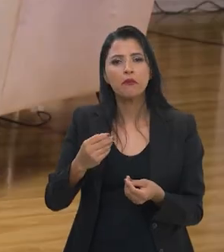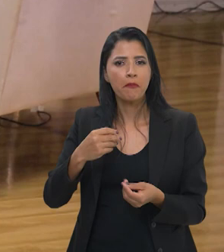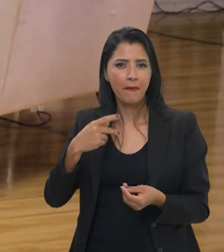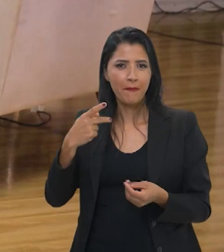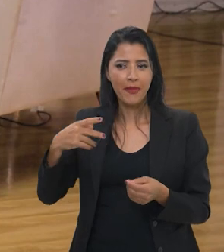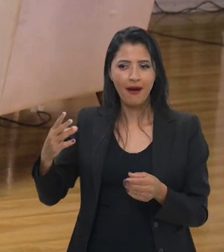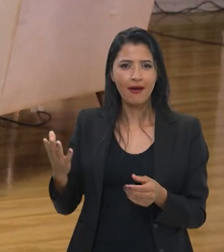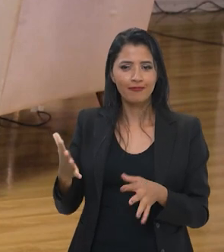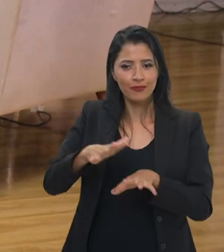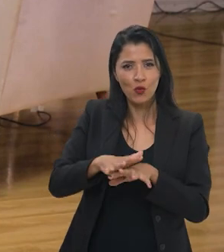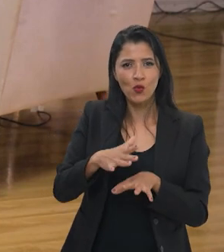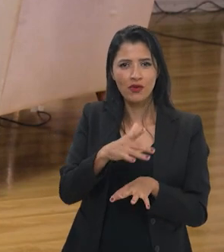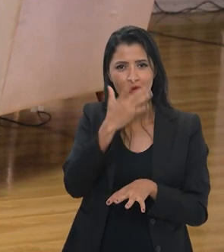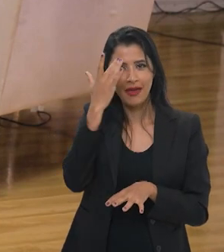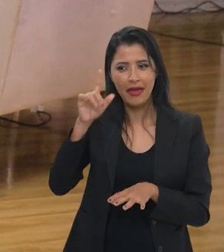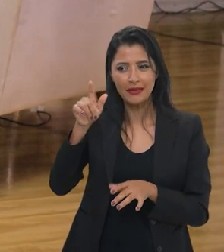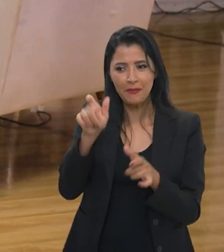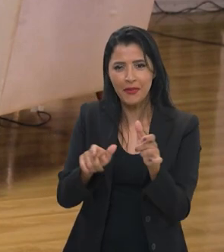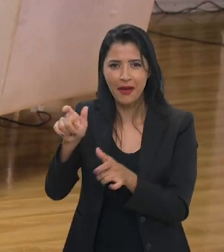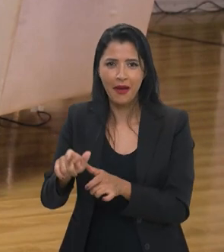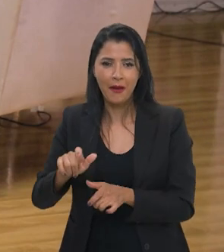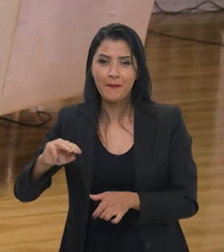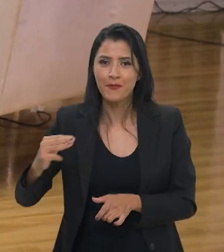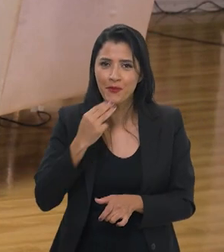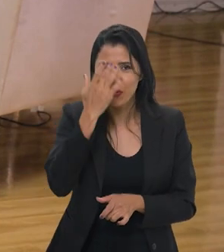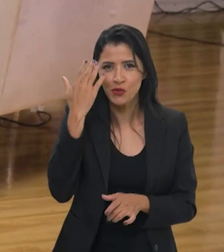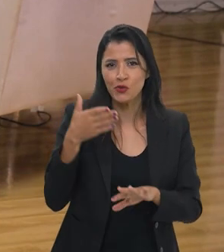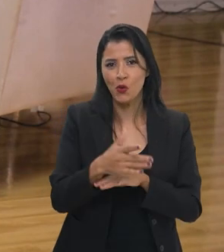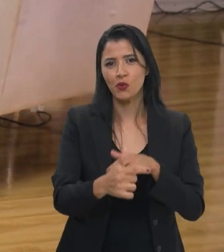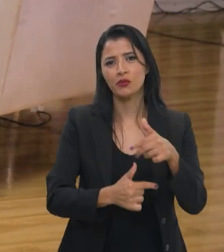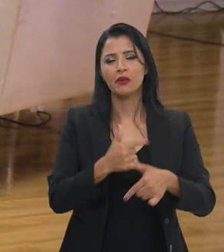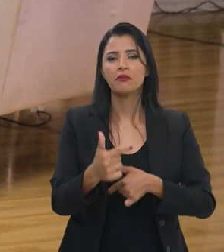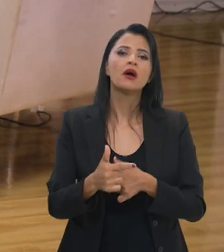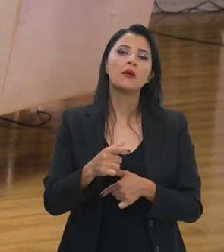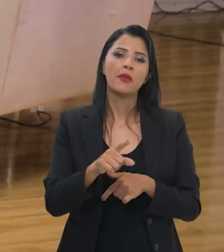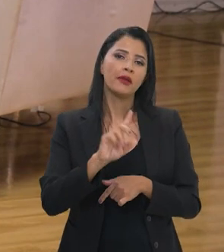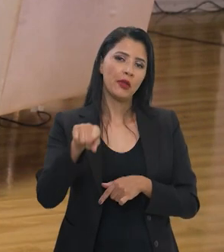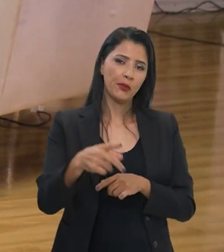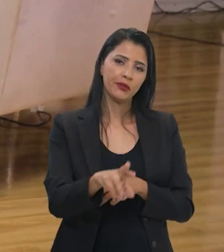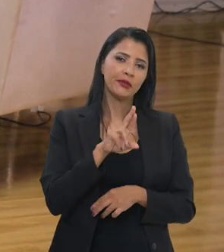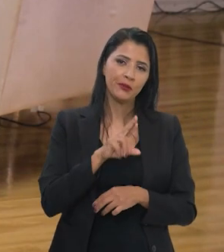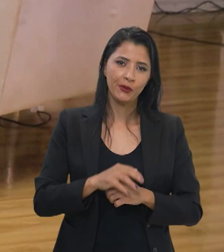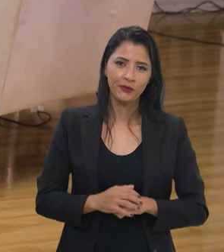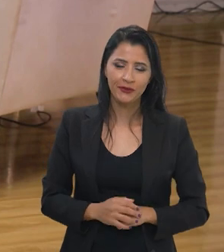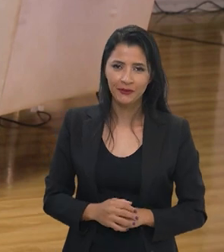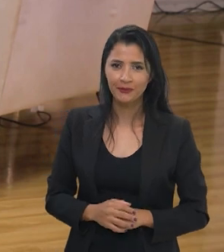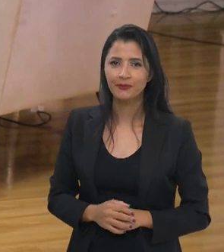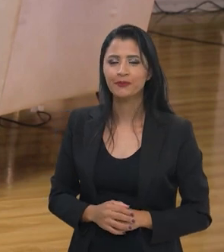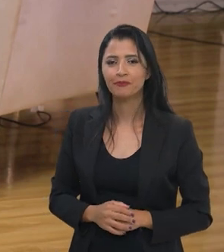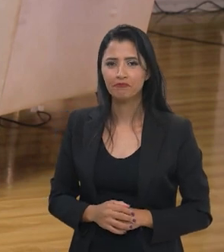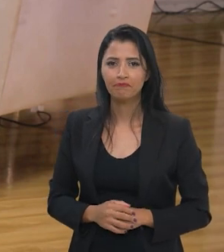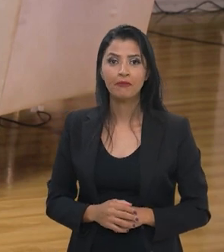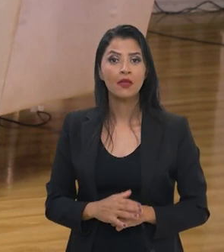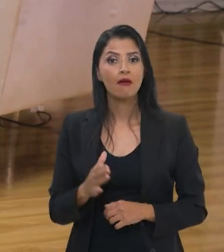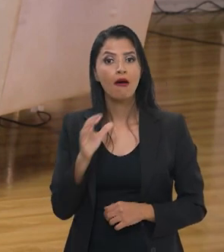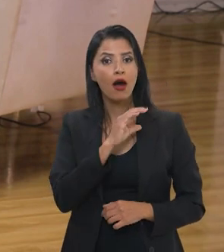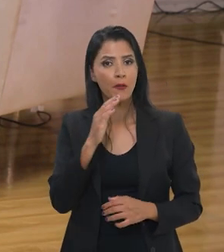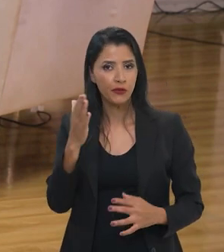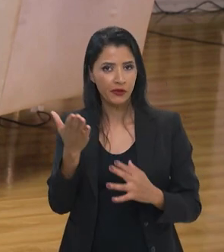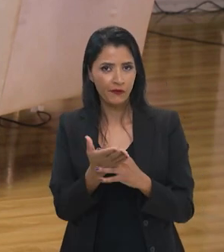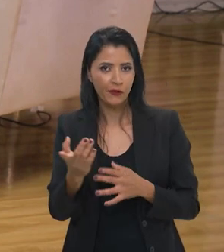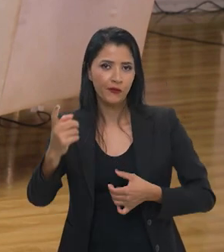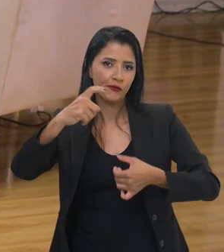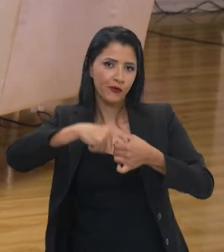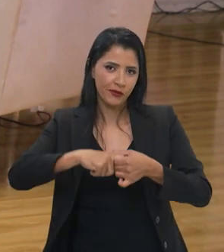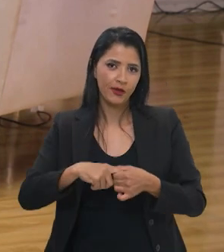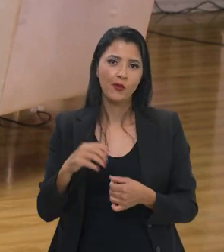justamente para incluir esses milhões de pessoas no mercado de trabalho mas o senhor responde na volta vamos